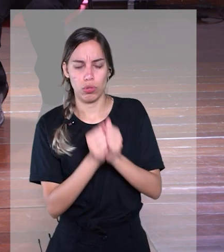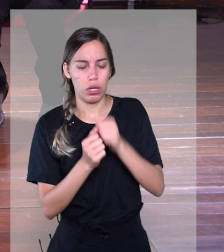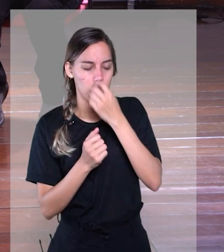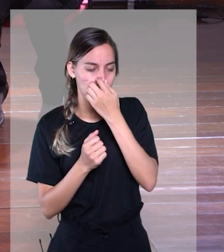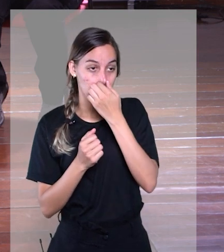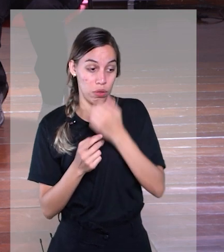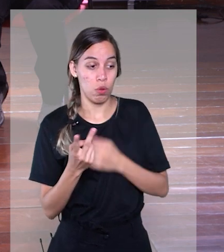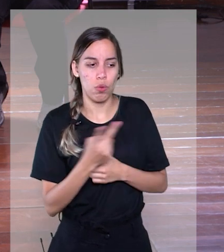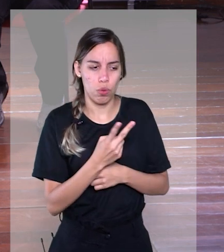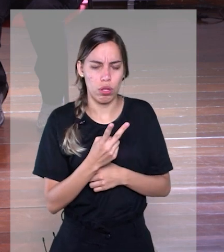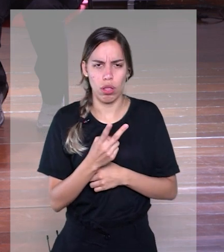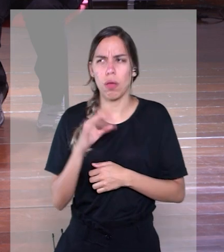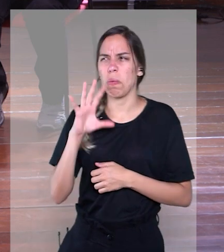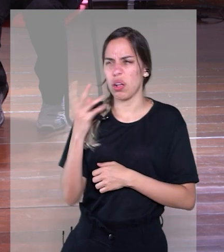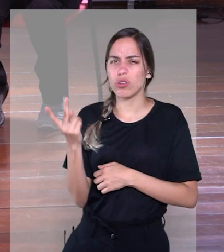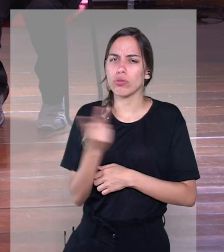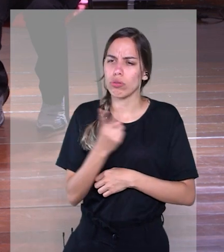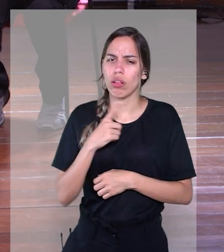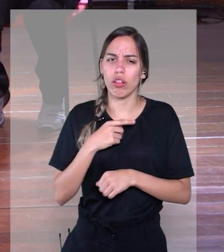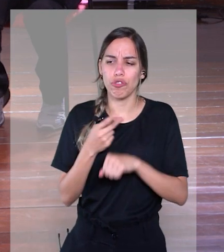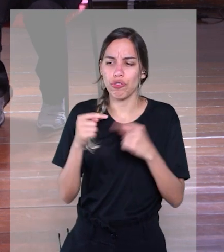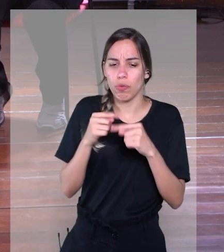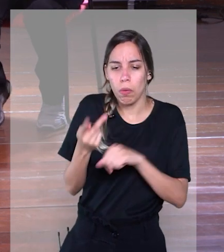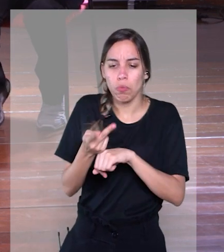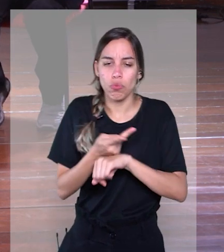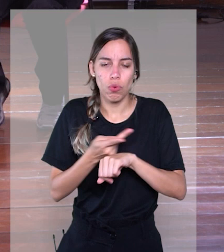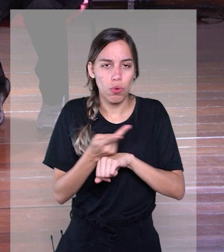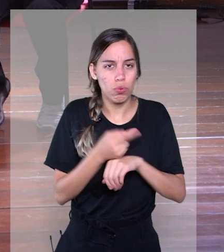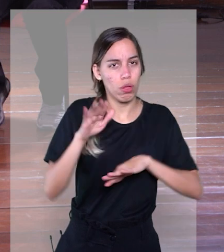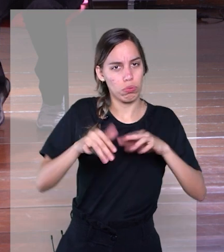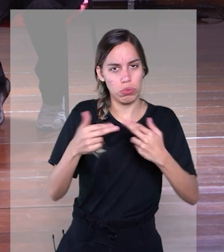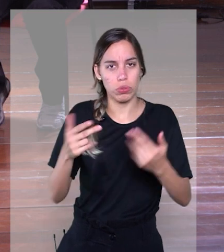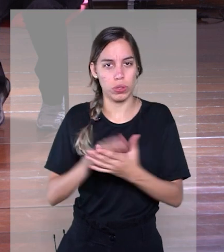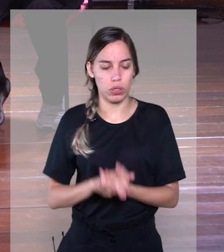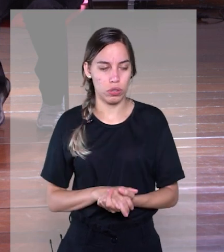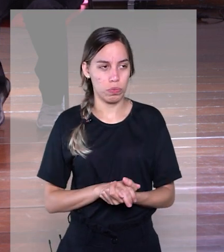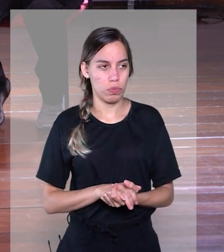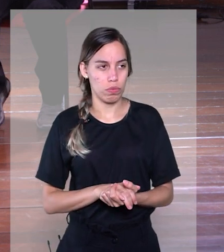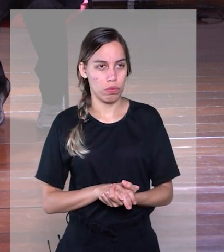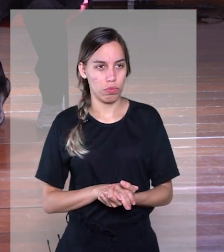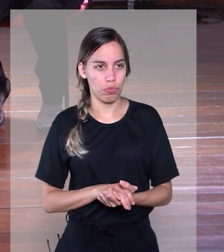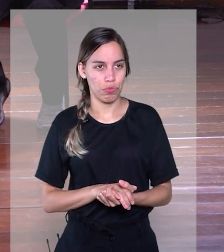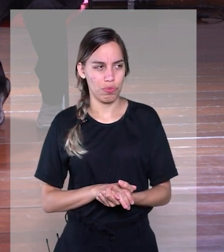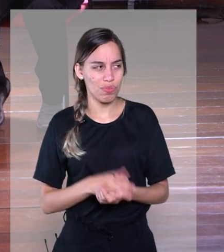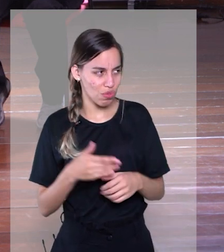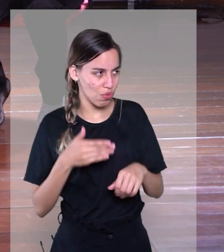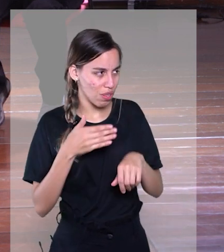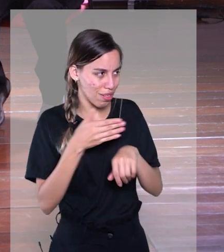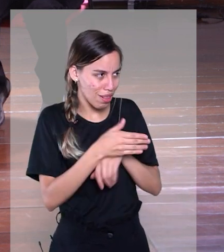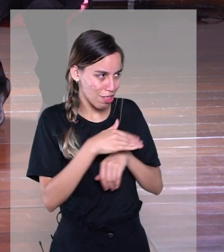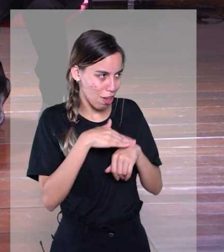busca, né, uma procura, né, de alguma coisa. Exatamente. Eu estou com um poema aqui, vou entrar de penetra